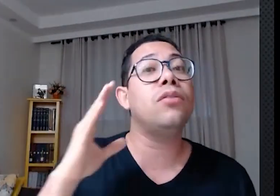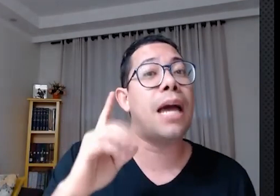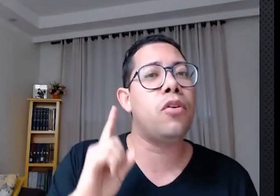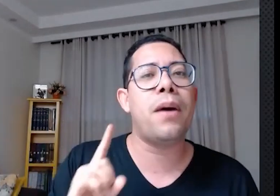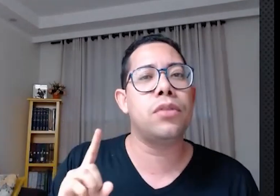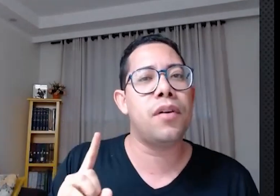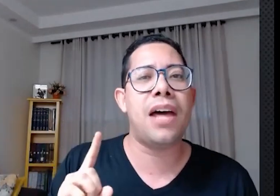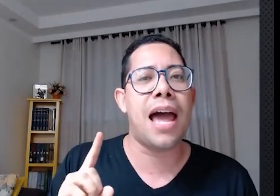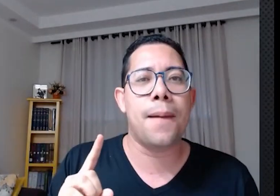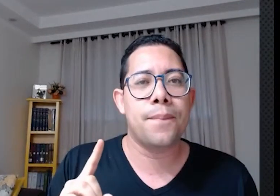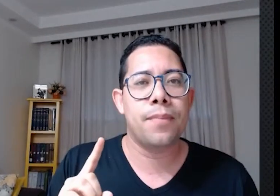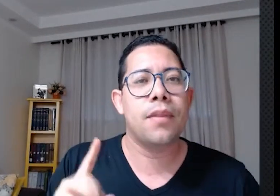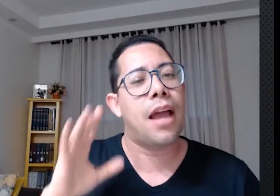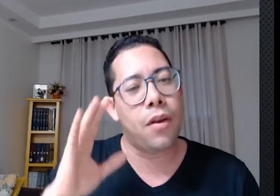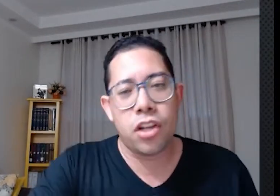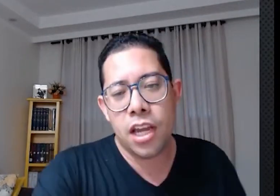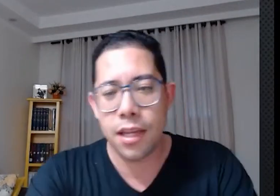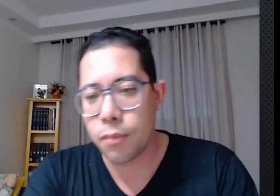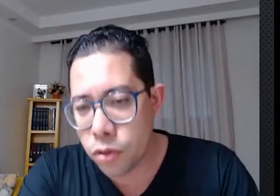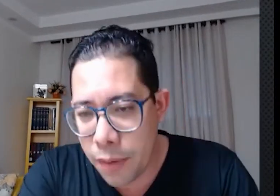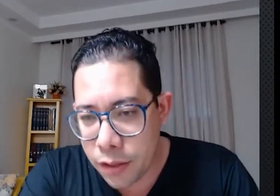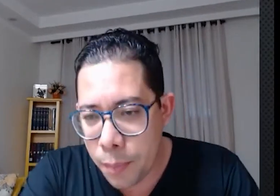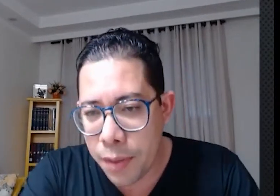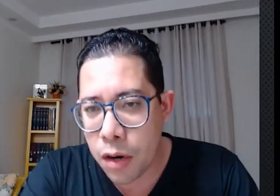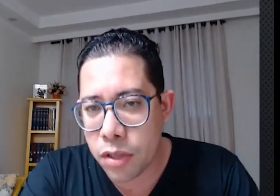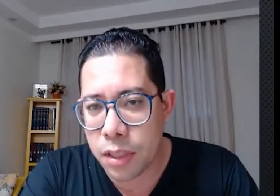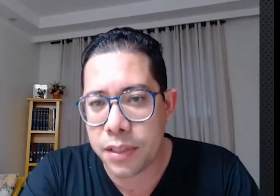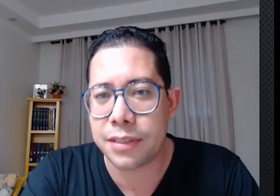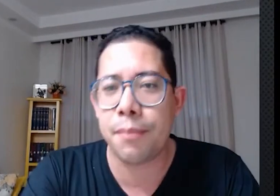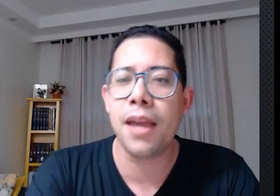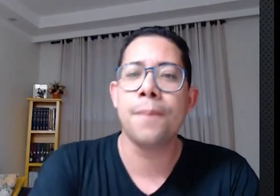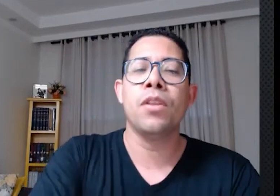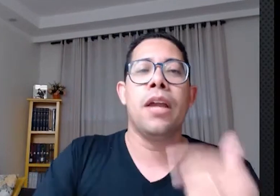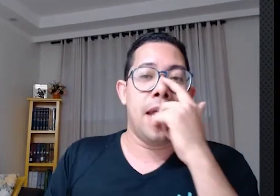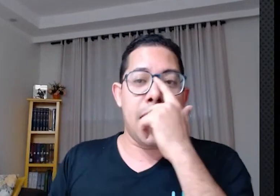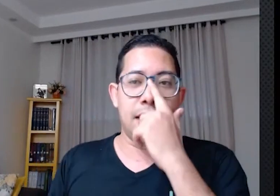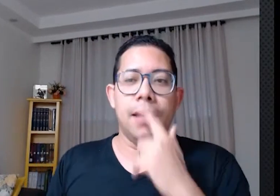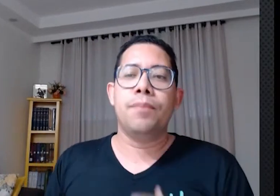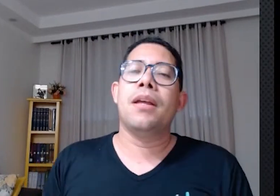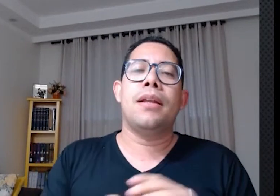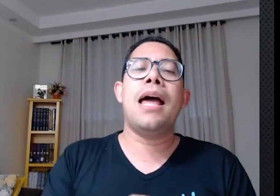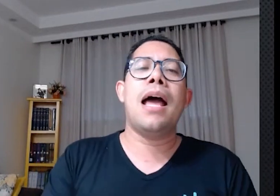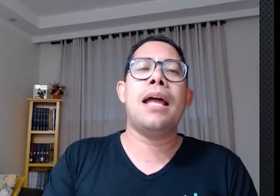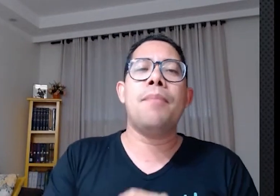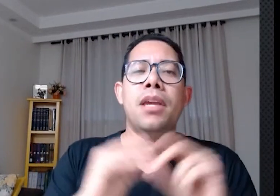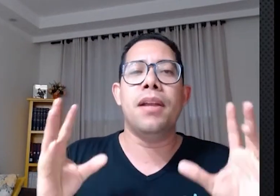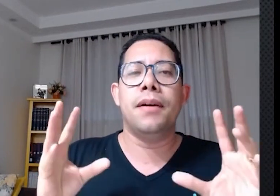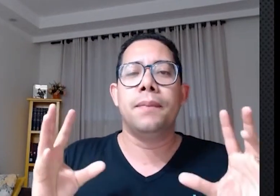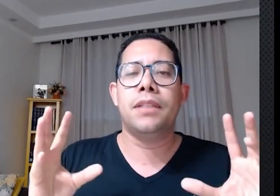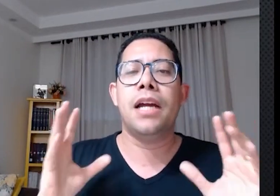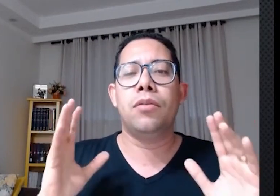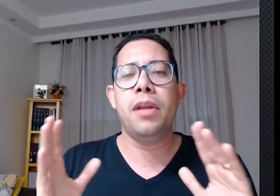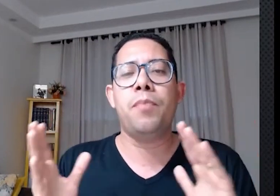você não sabe o que o pastor vai falar. Anote aí. Muito bem. Então, a primeira coisa que você precisa saber é que na